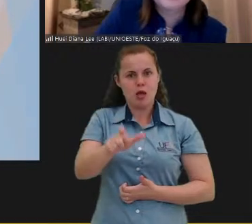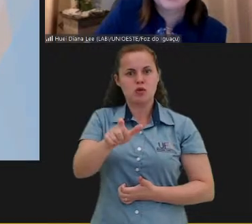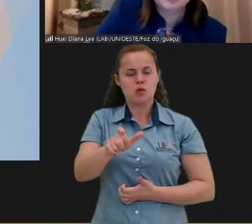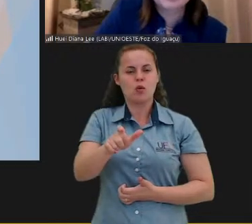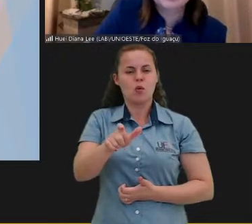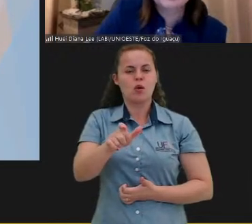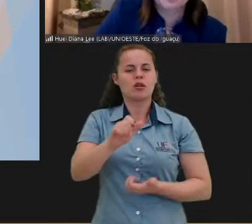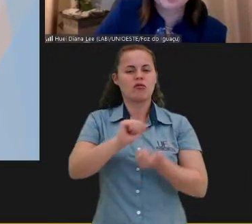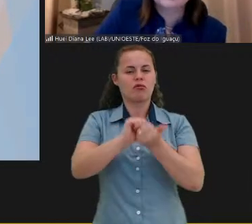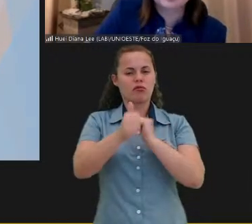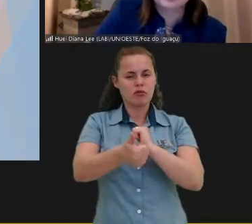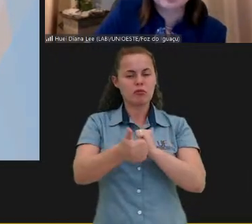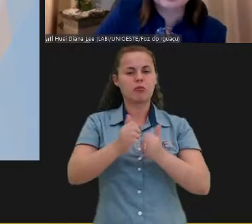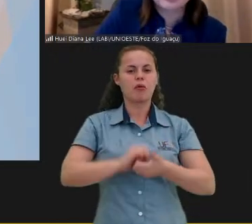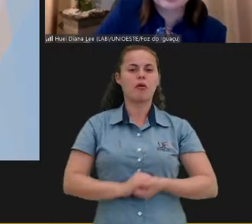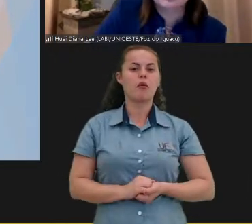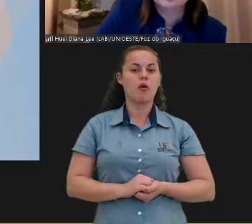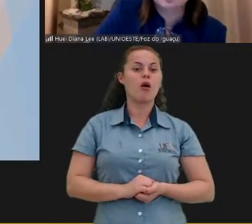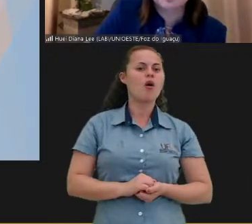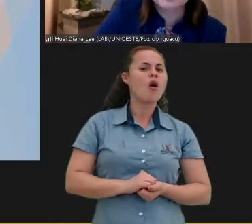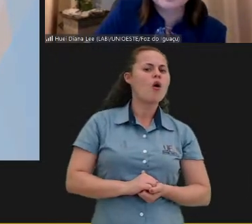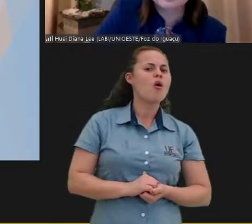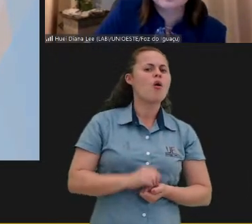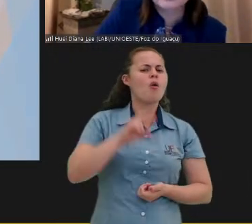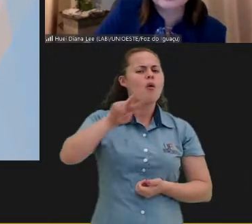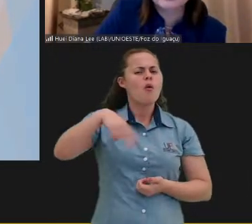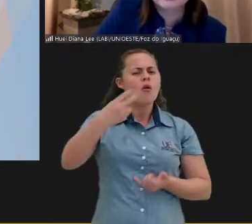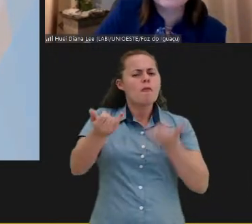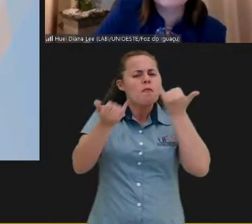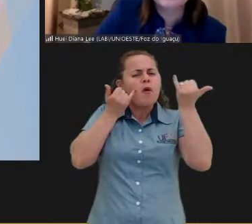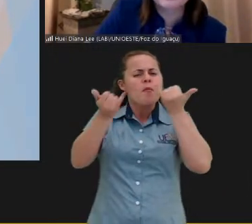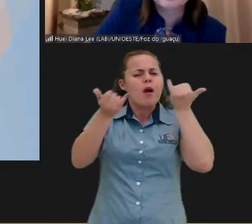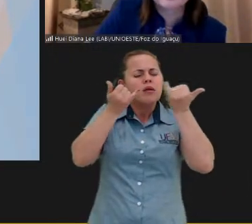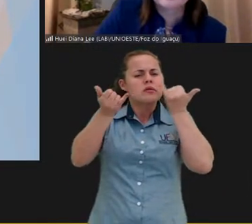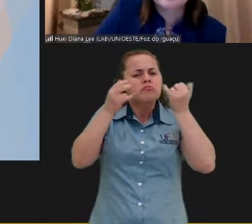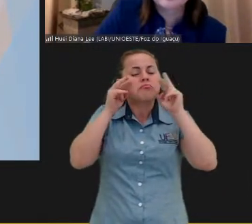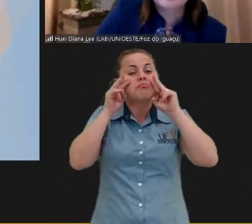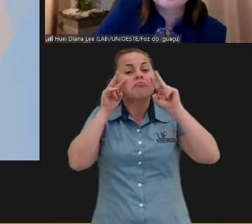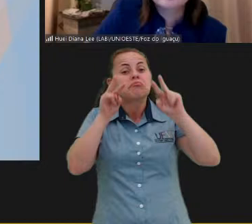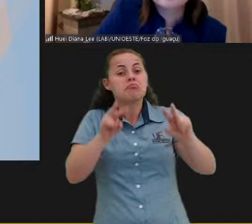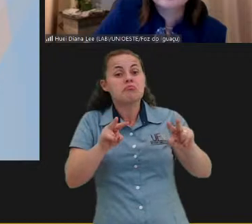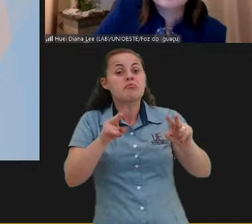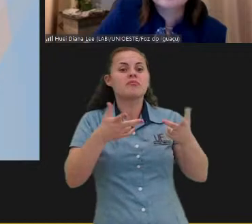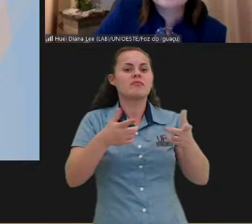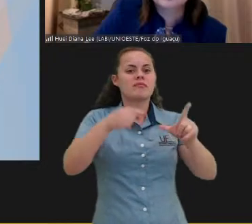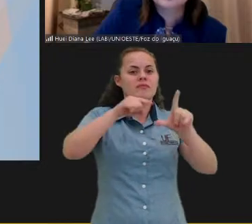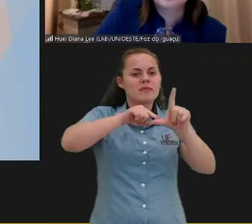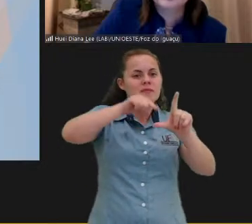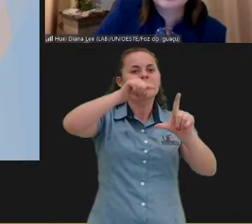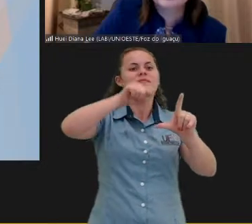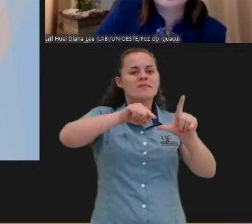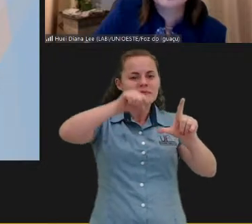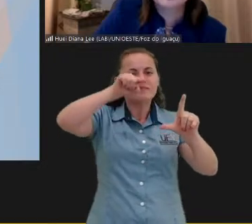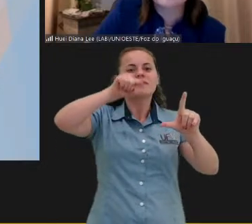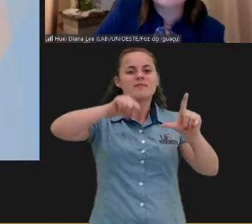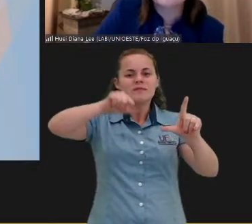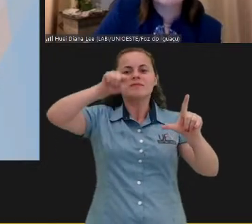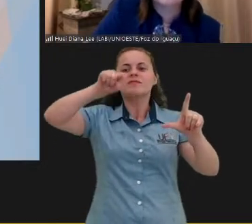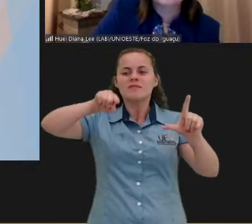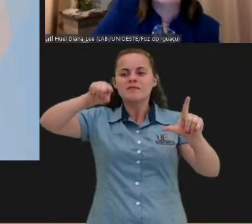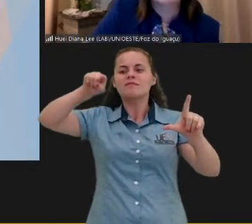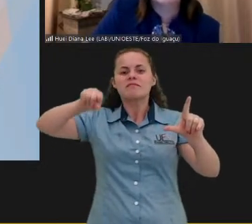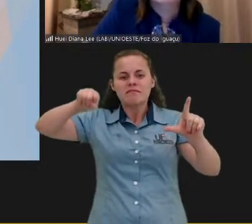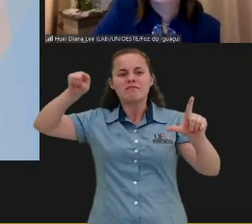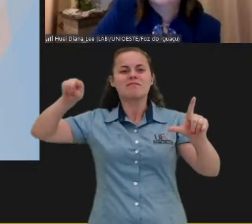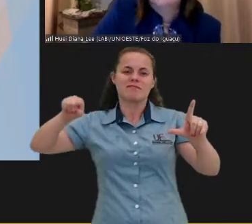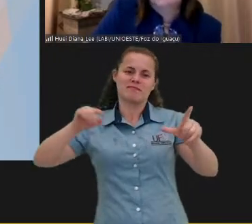interessante, uma outra forma de olhar os dados, um pouco parecido com esse daqui, que é esse outro, parece um histograma,